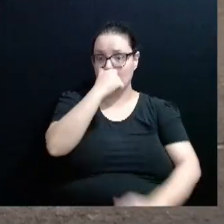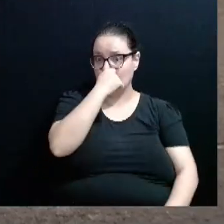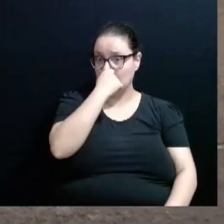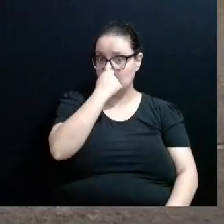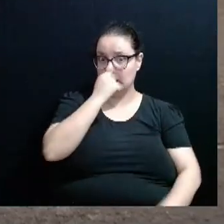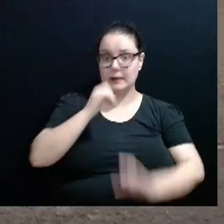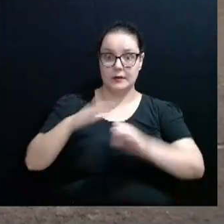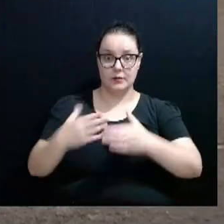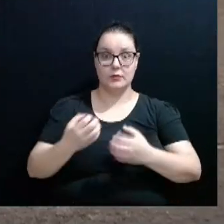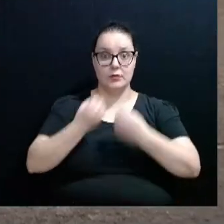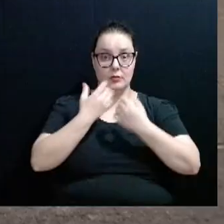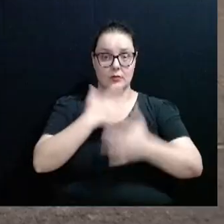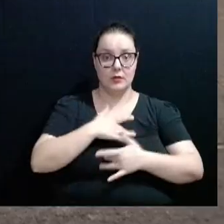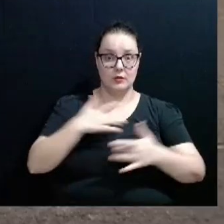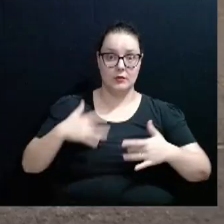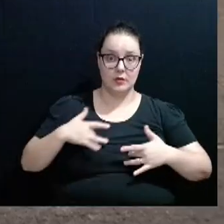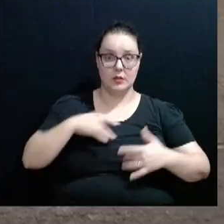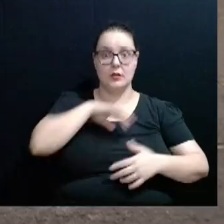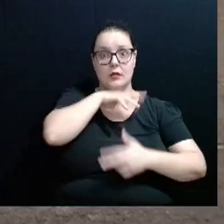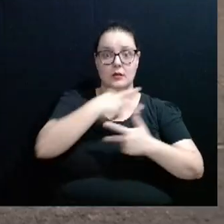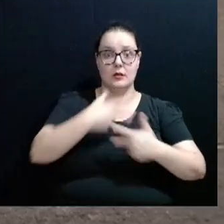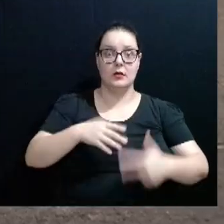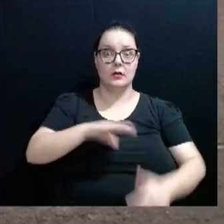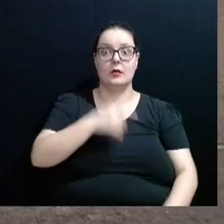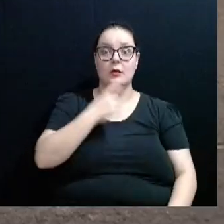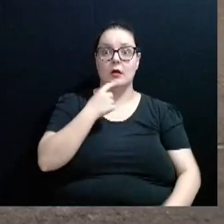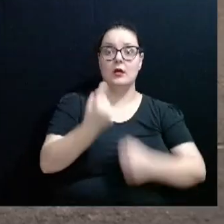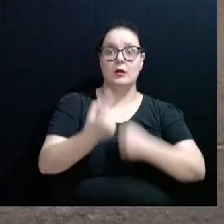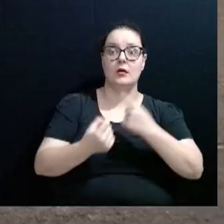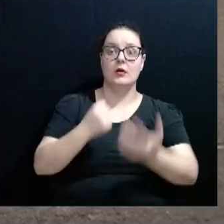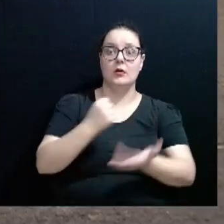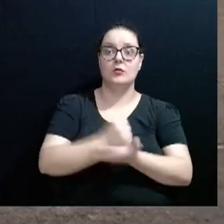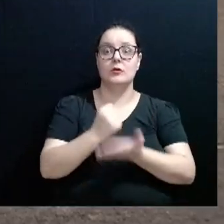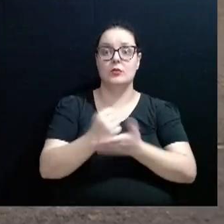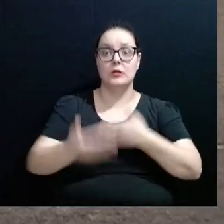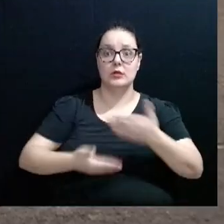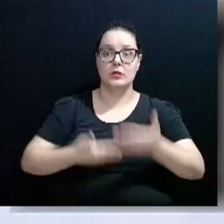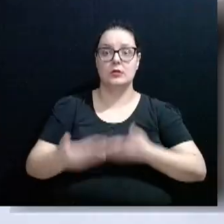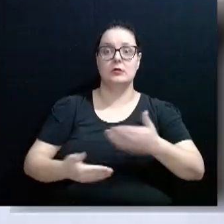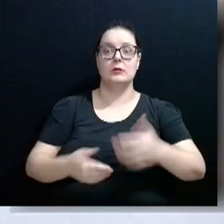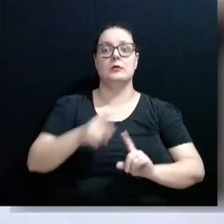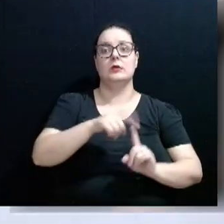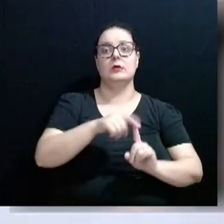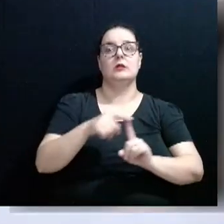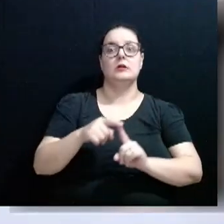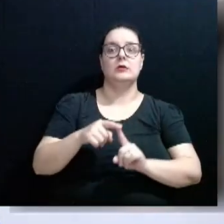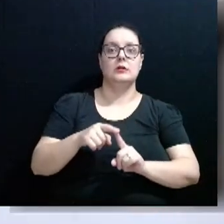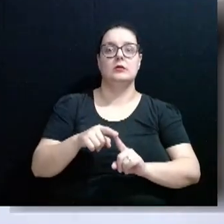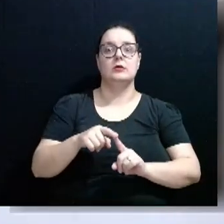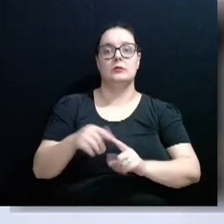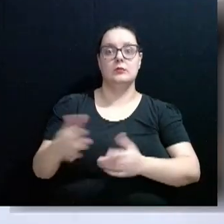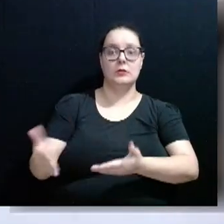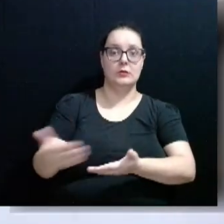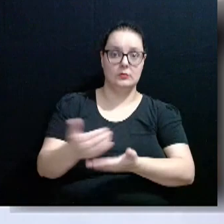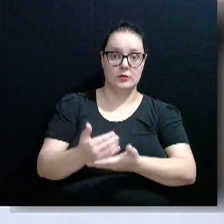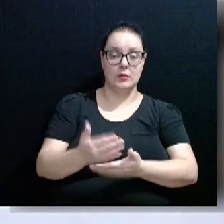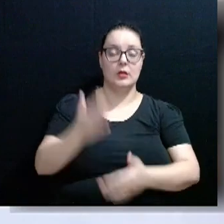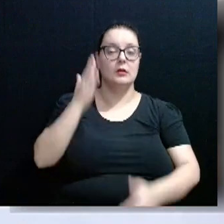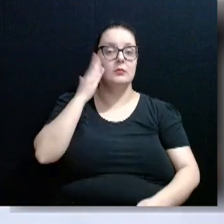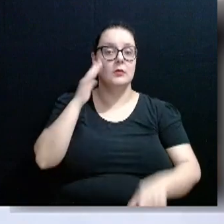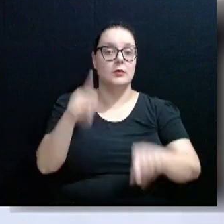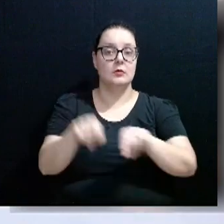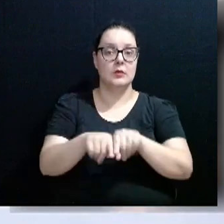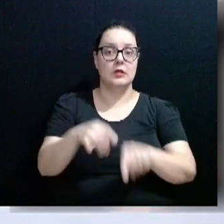de Campinas possui algum tipo de contrato de serviços para este tipo de recolhimento. Também para saber se temos